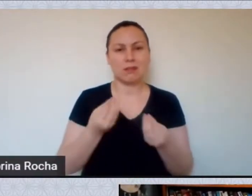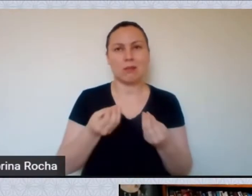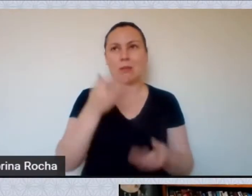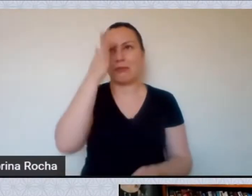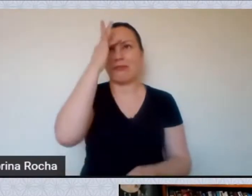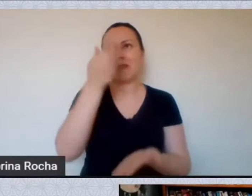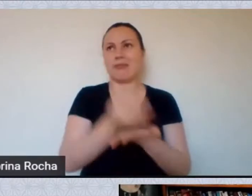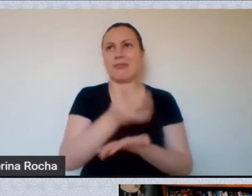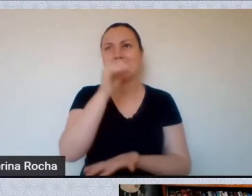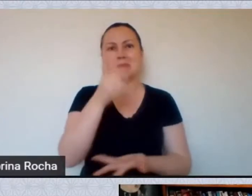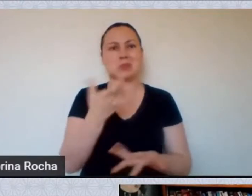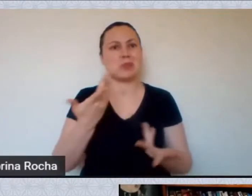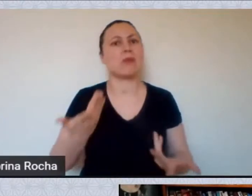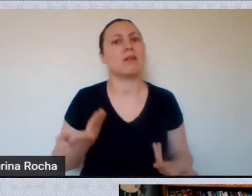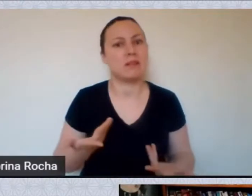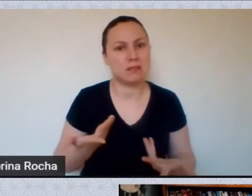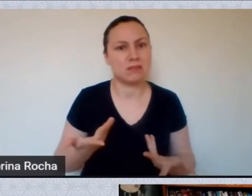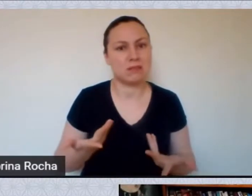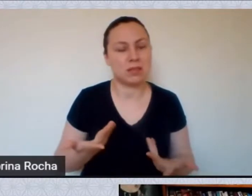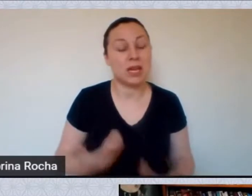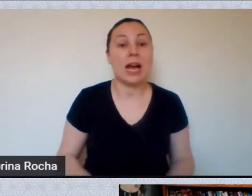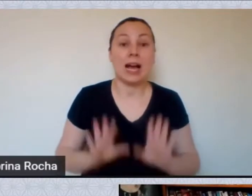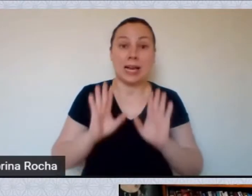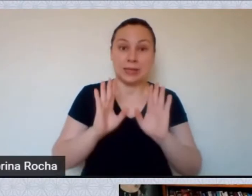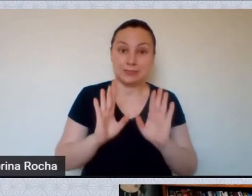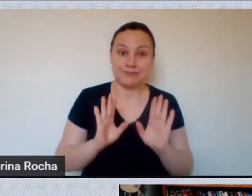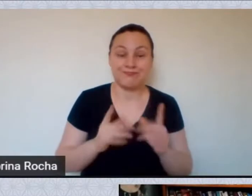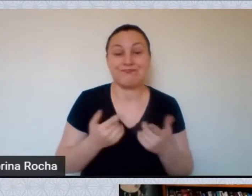das pessoas? Bom, aí aconteceram duas coisas.